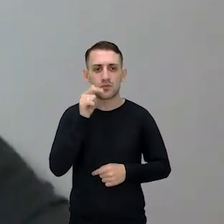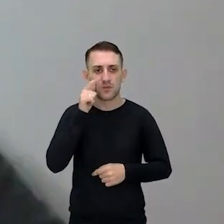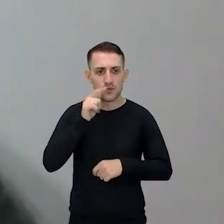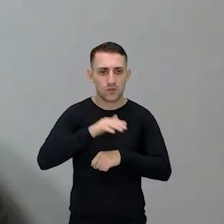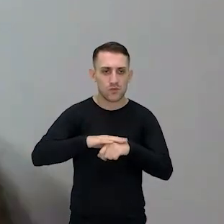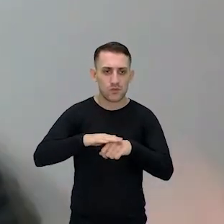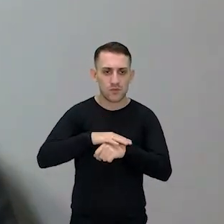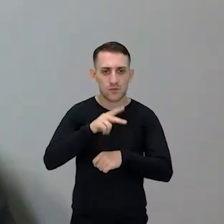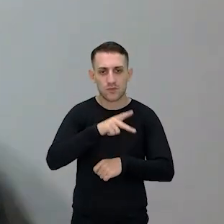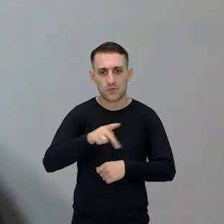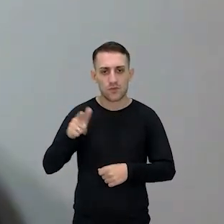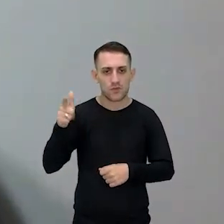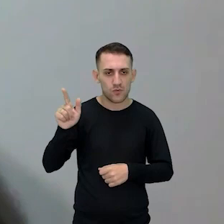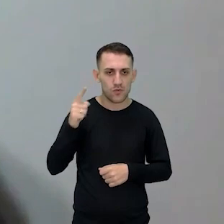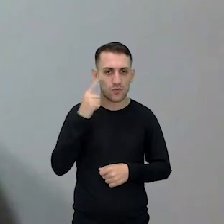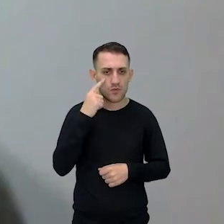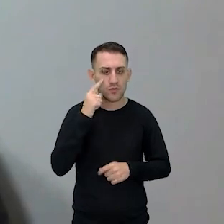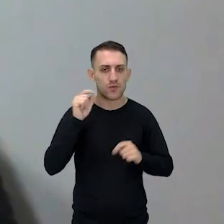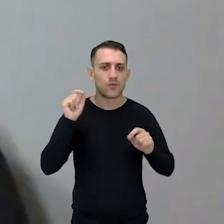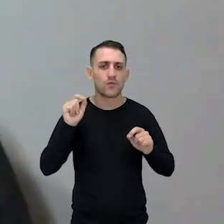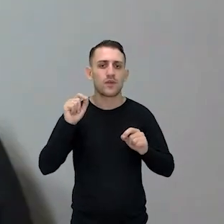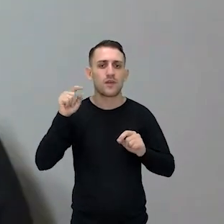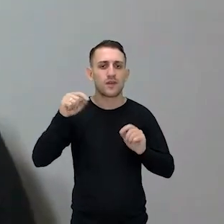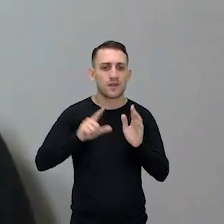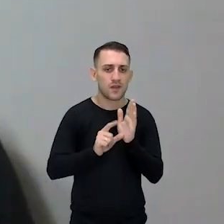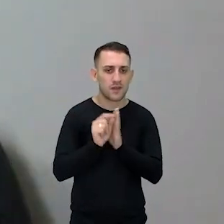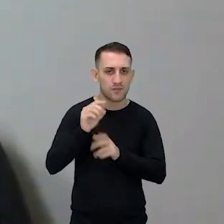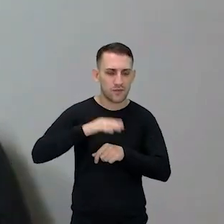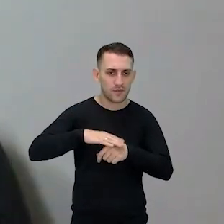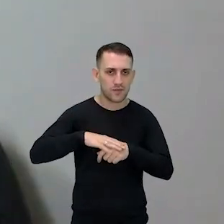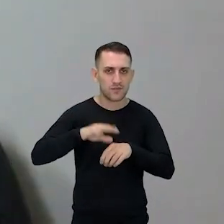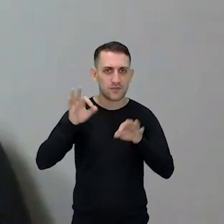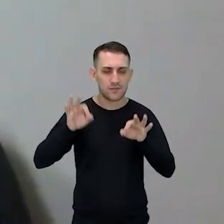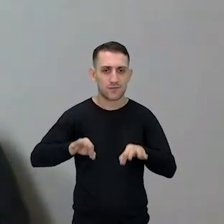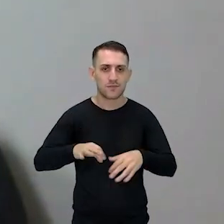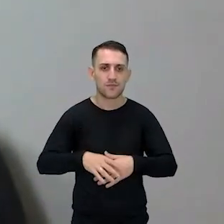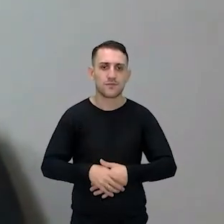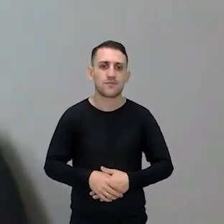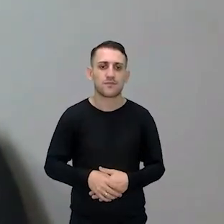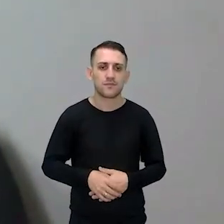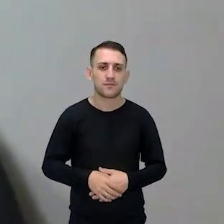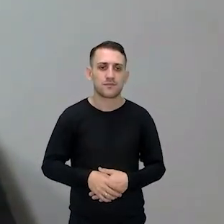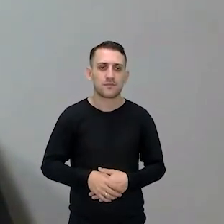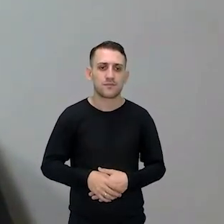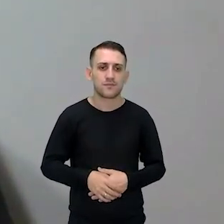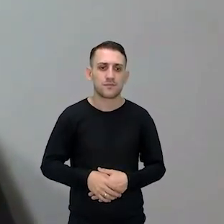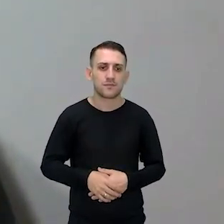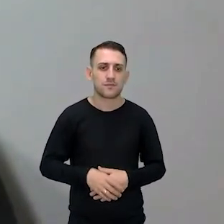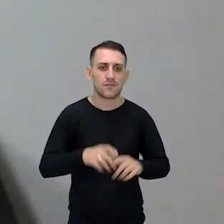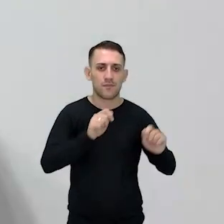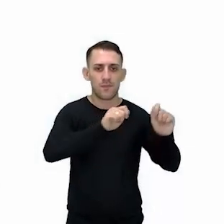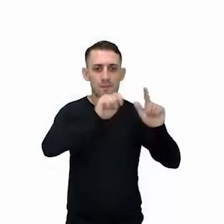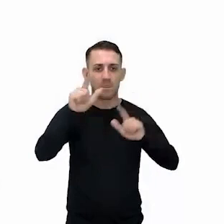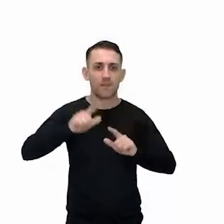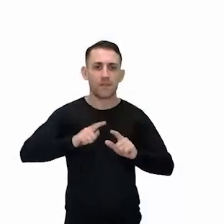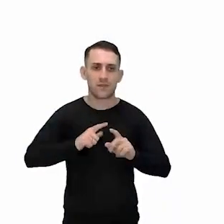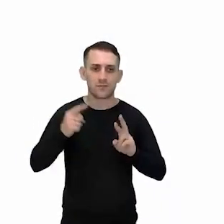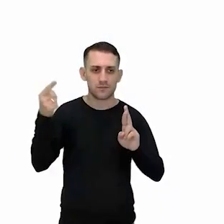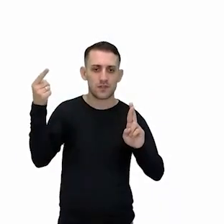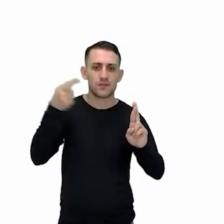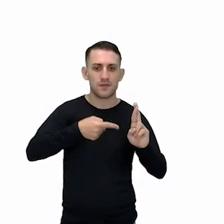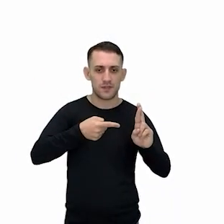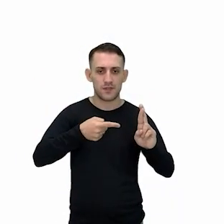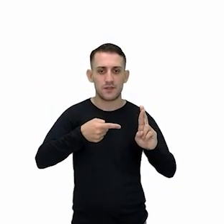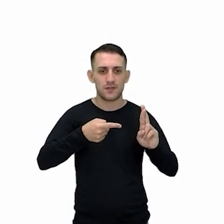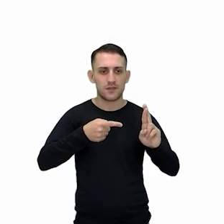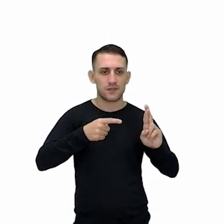conversar com outros professores, ver o que a nossa rede está fazendo, tá bom? E a seguir nós temos algumas referências,